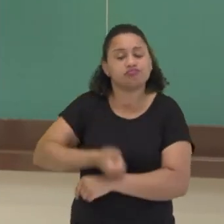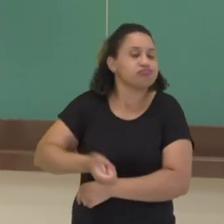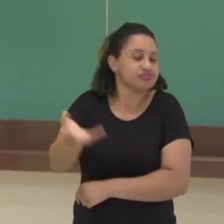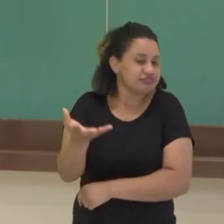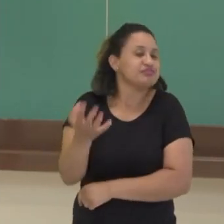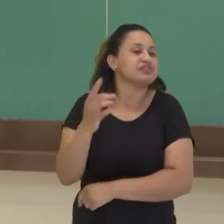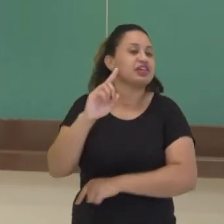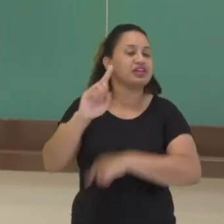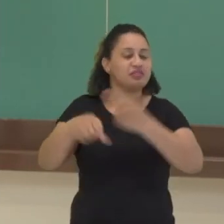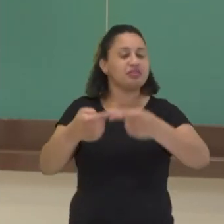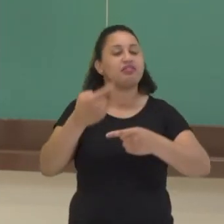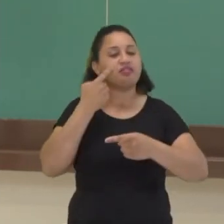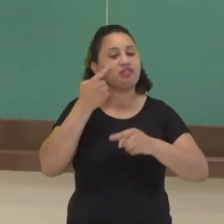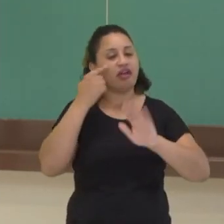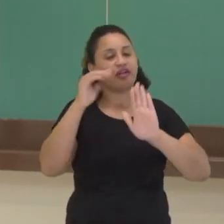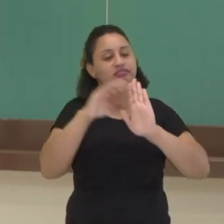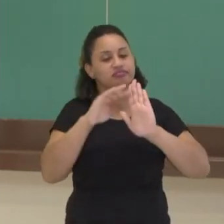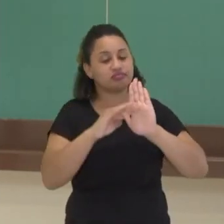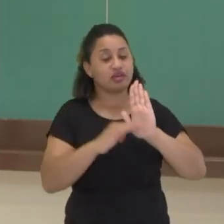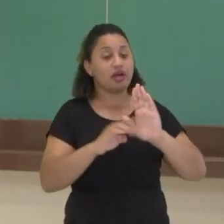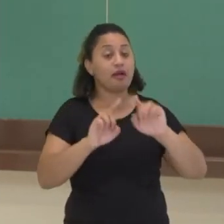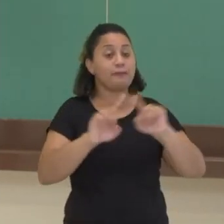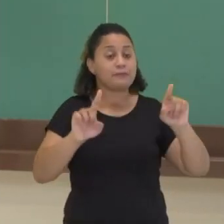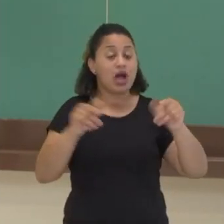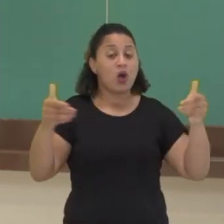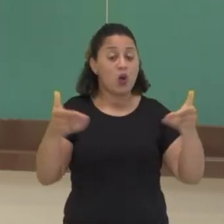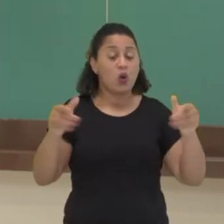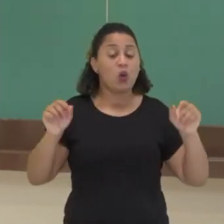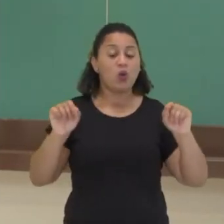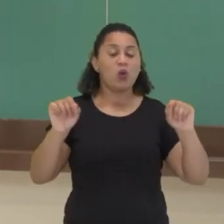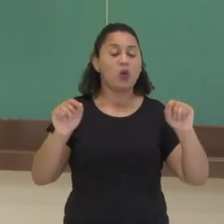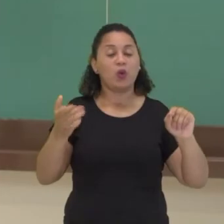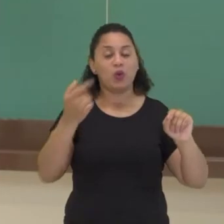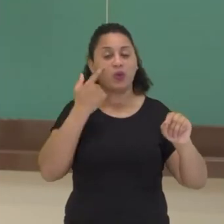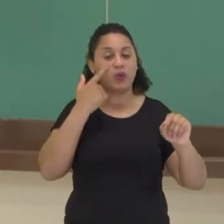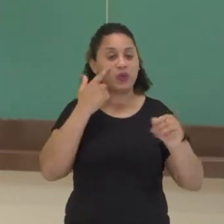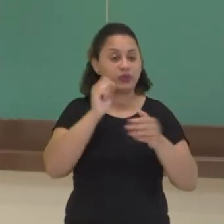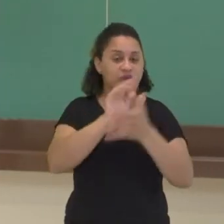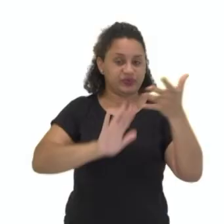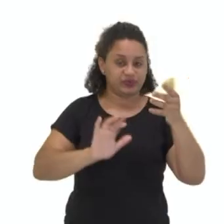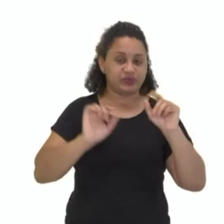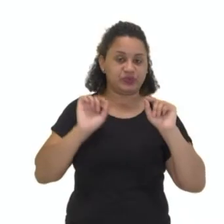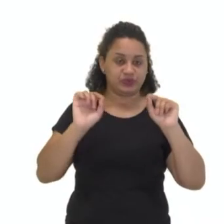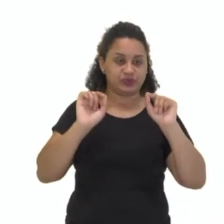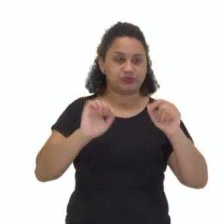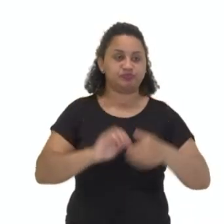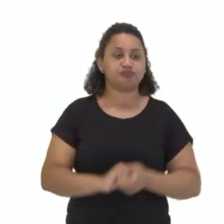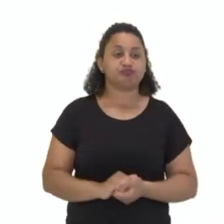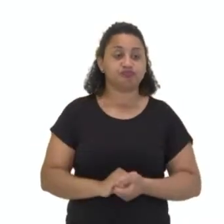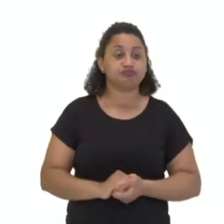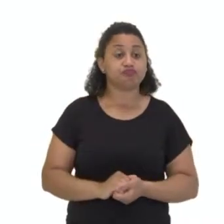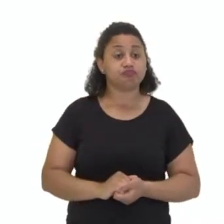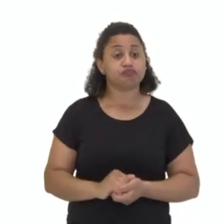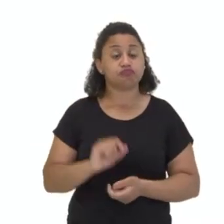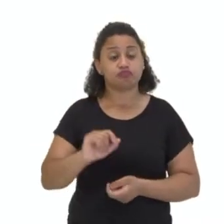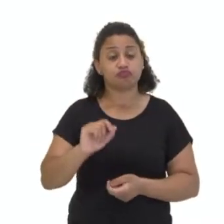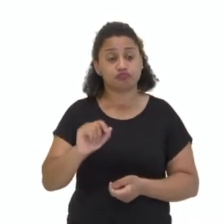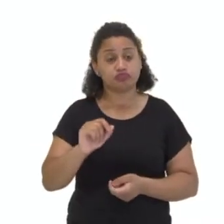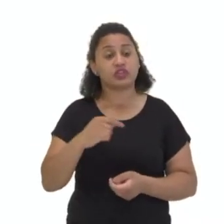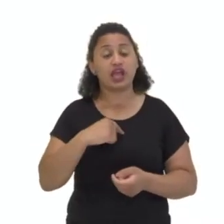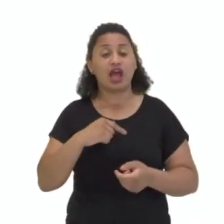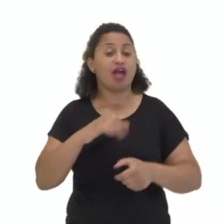se fazer. E chegamos no mesmo resultado, certo? Um outro exercício muito interessante é quando a